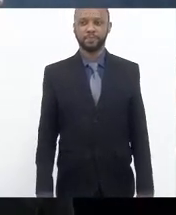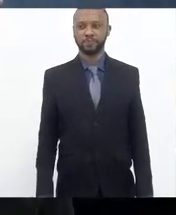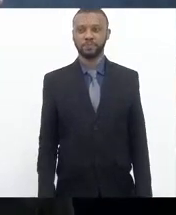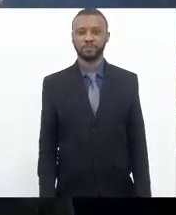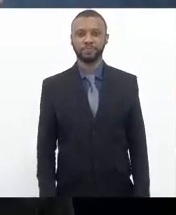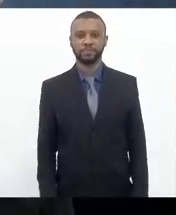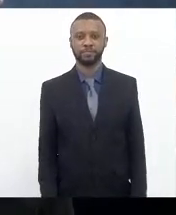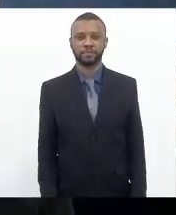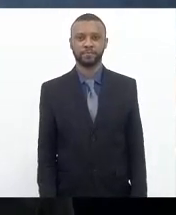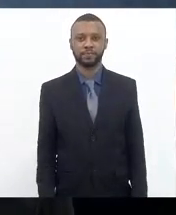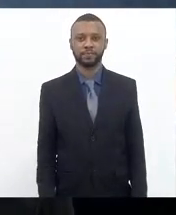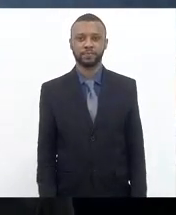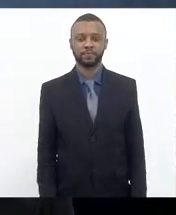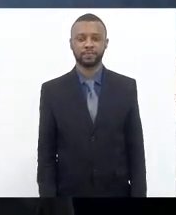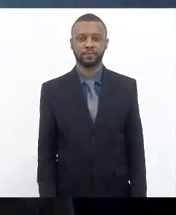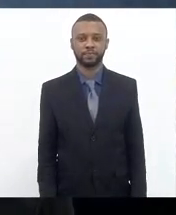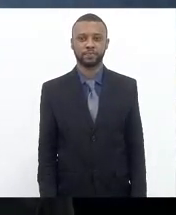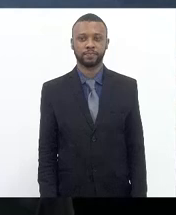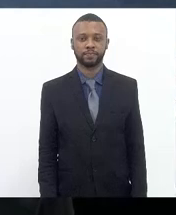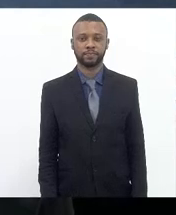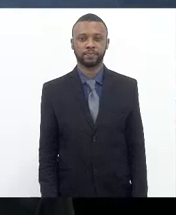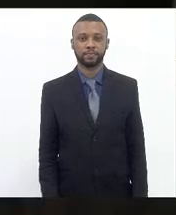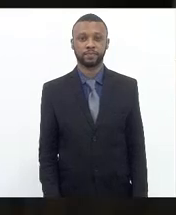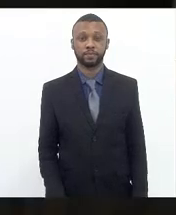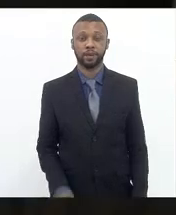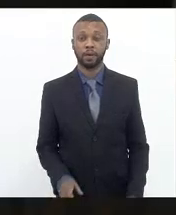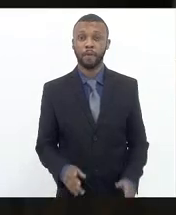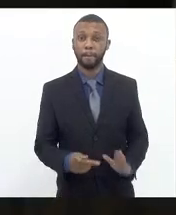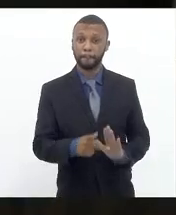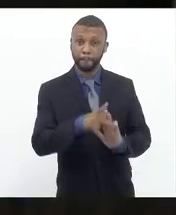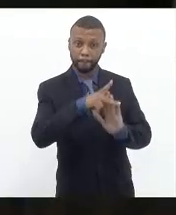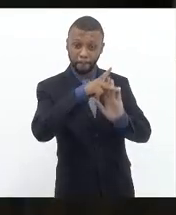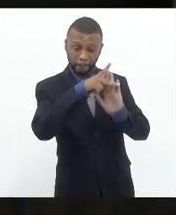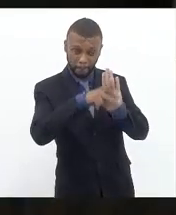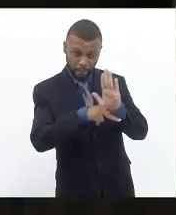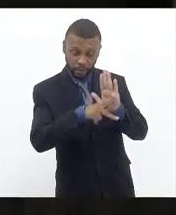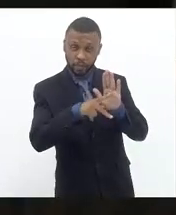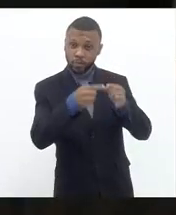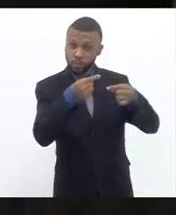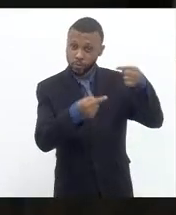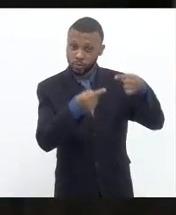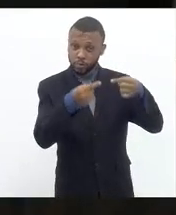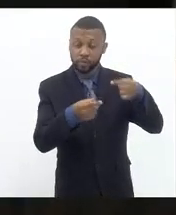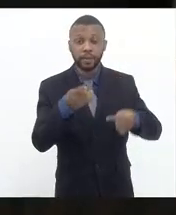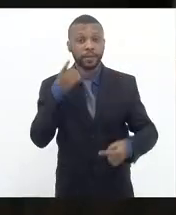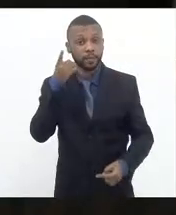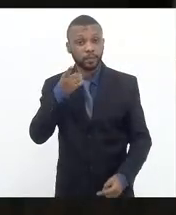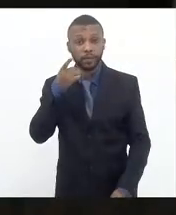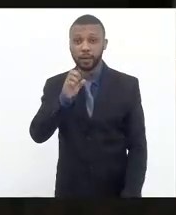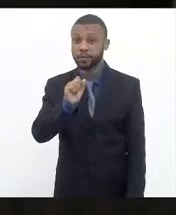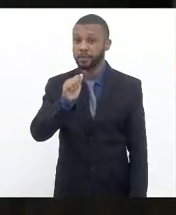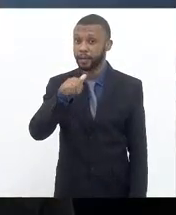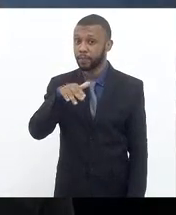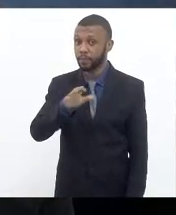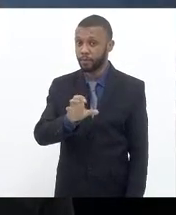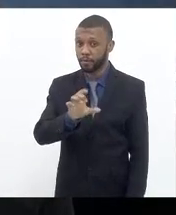Com os pareceres emitidos em discussão. Para discutir. Deputado Samuel Malafaia primeiro, depois a autora, a deputada